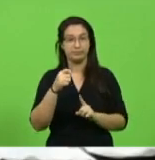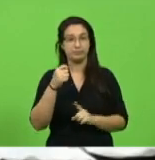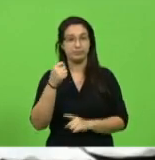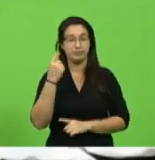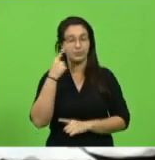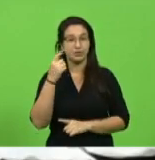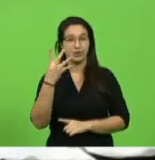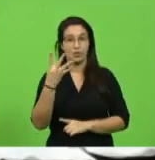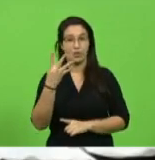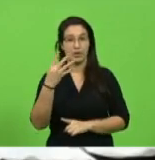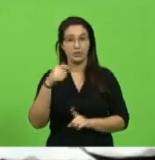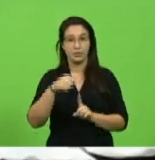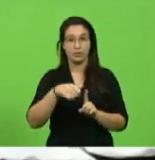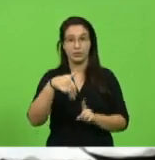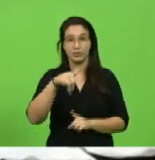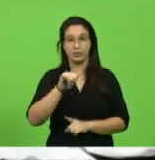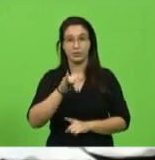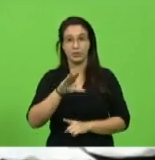2021,